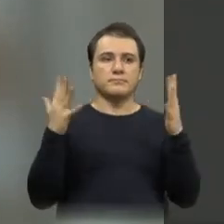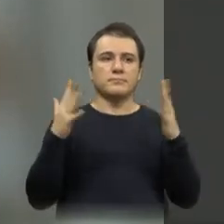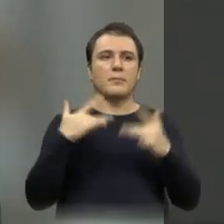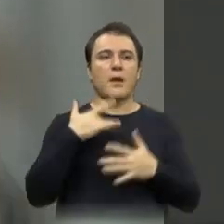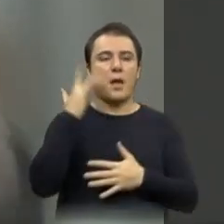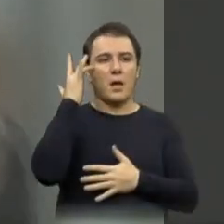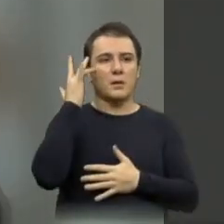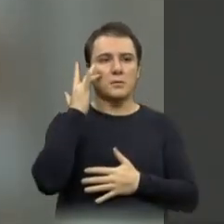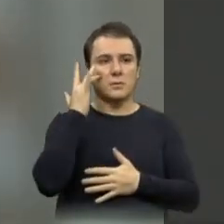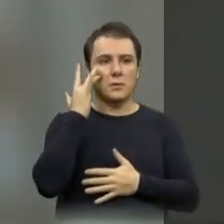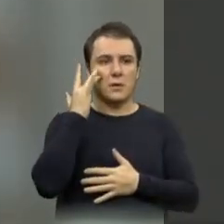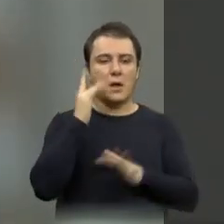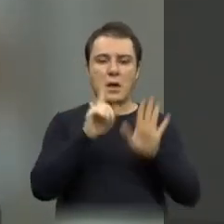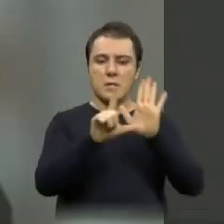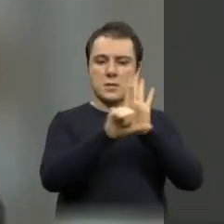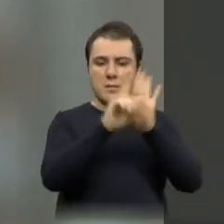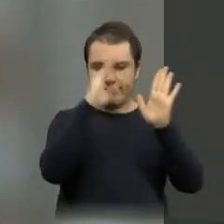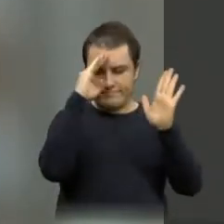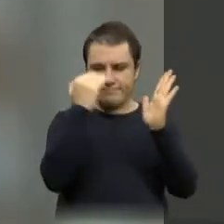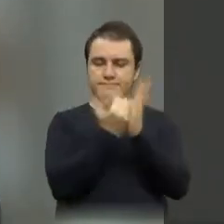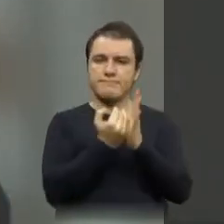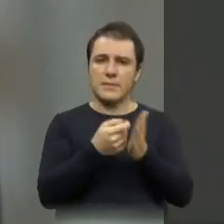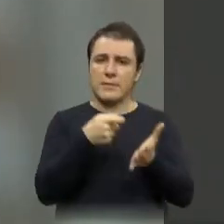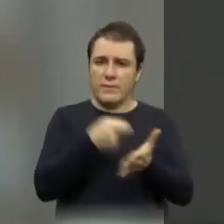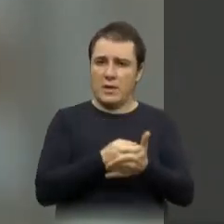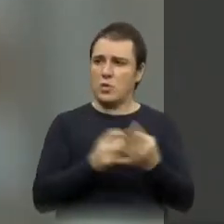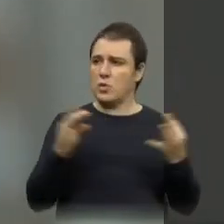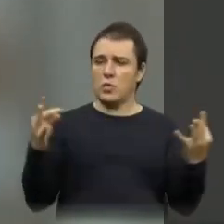que fazer a lei é dever de todos e quando